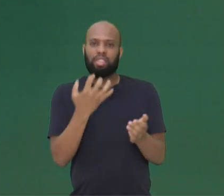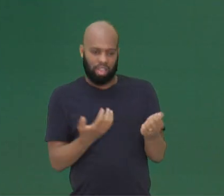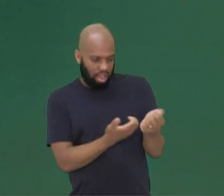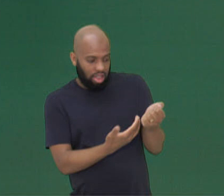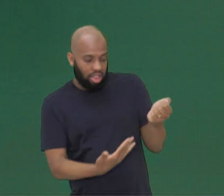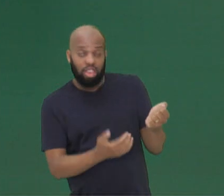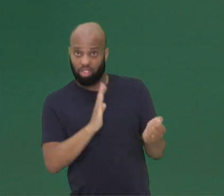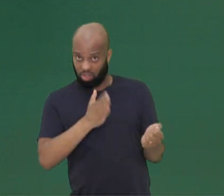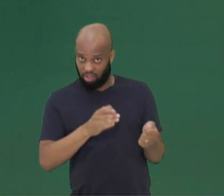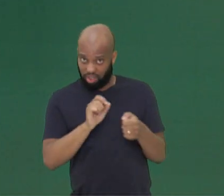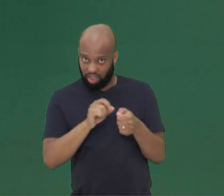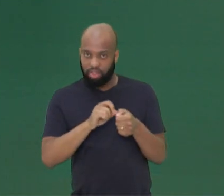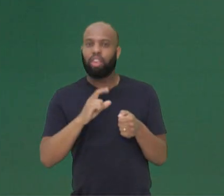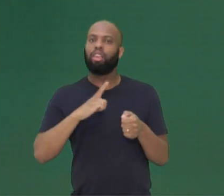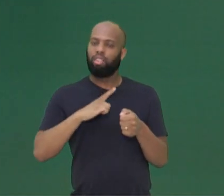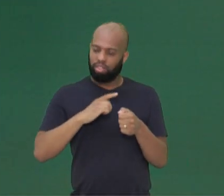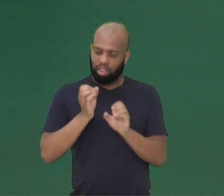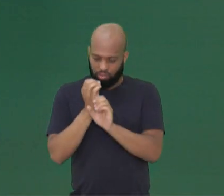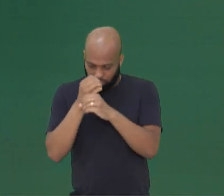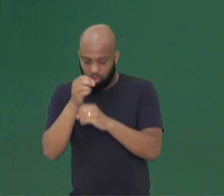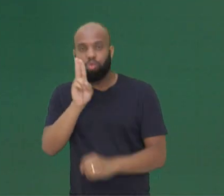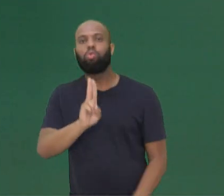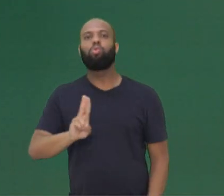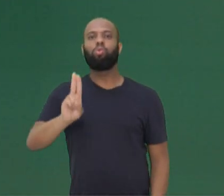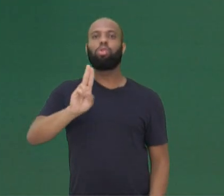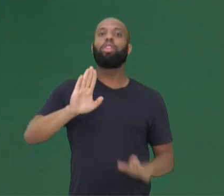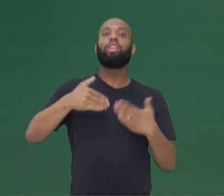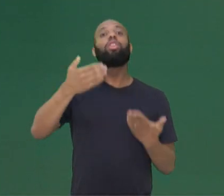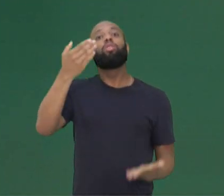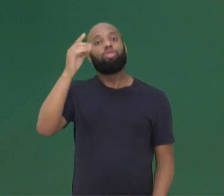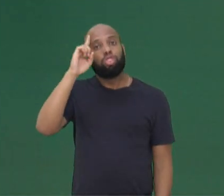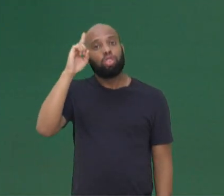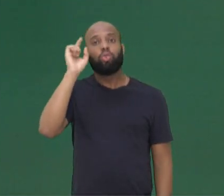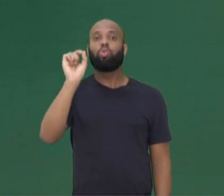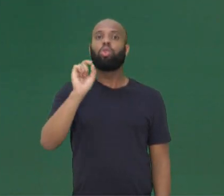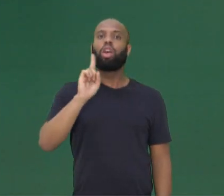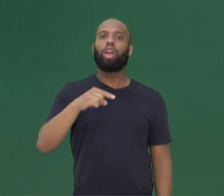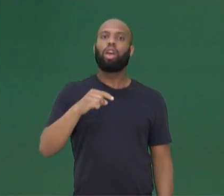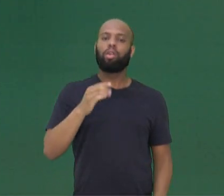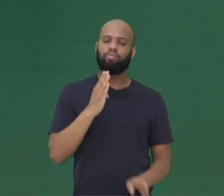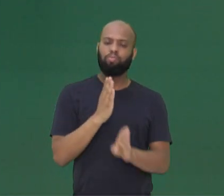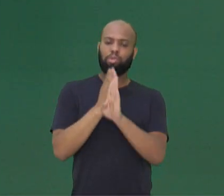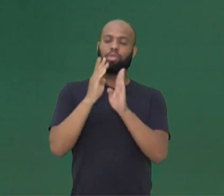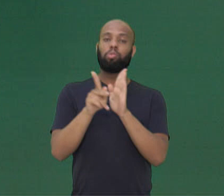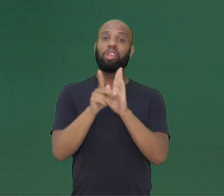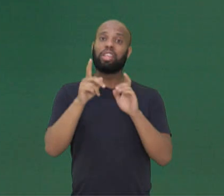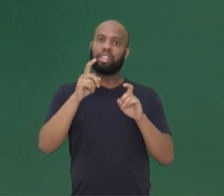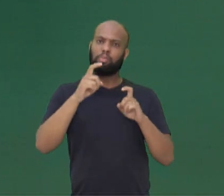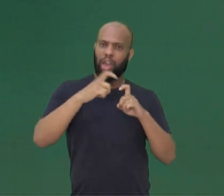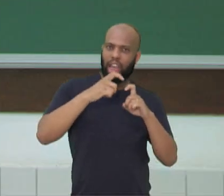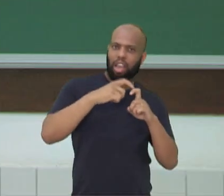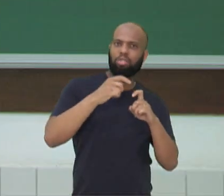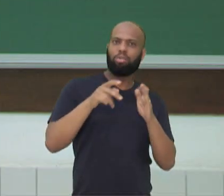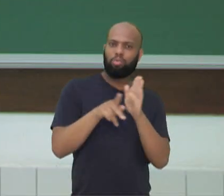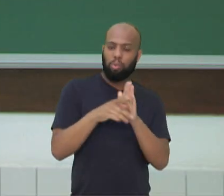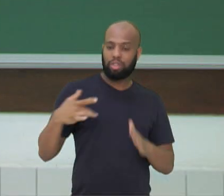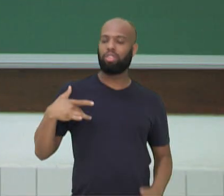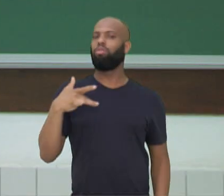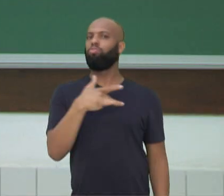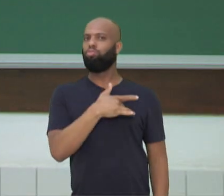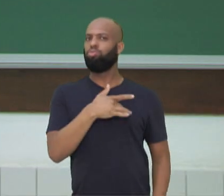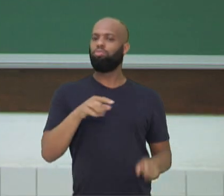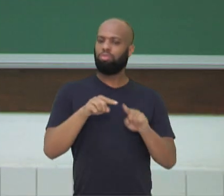microscópio. Então, na situação rotineira que eu coloquei para vocês, são exames de saúde laboratoriais.